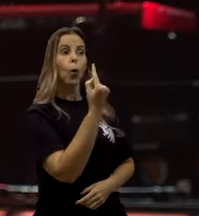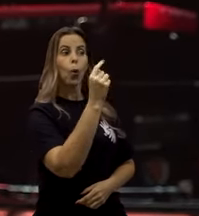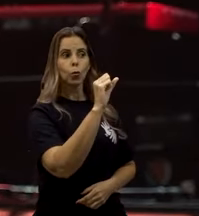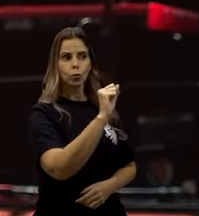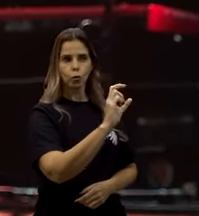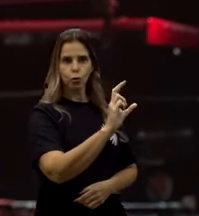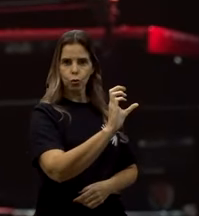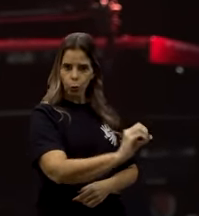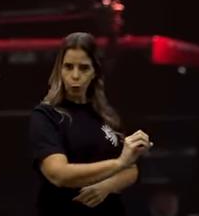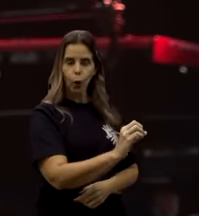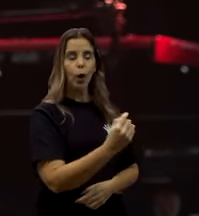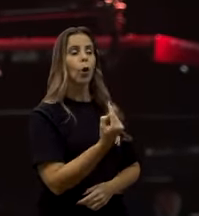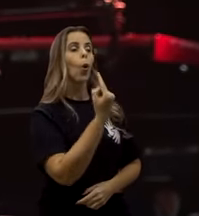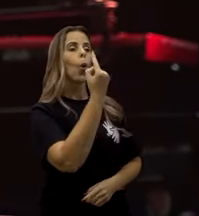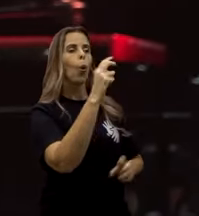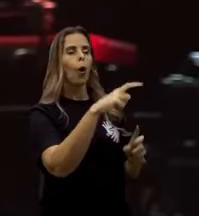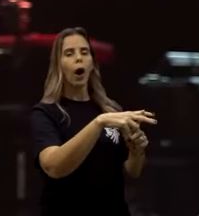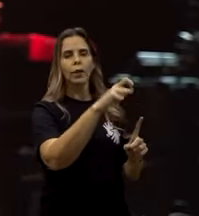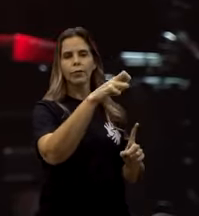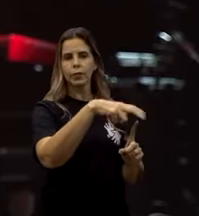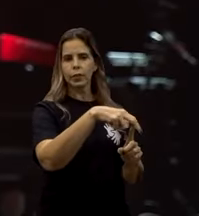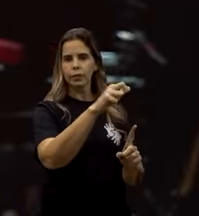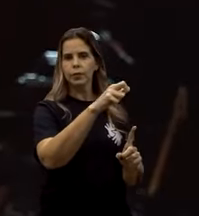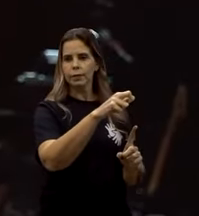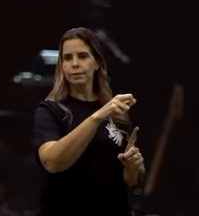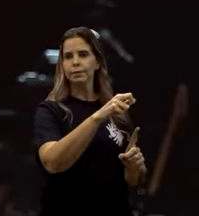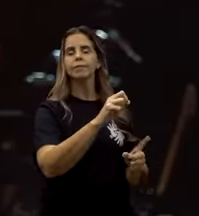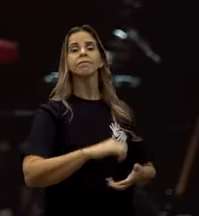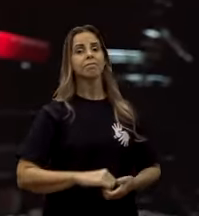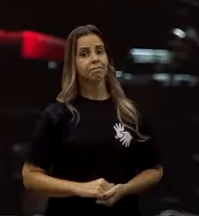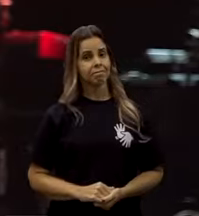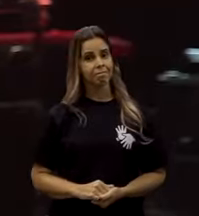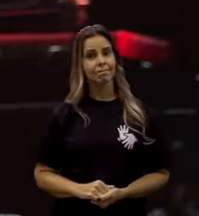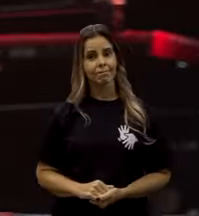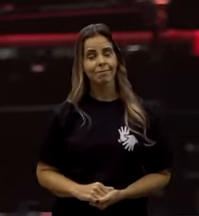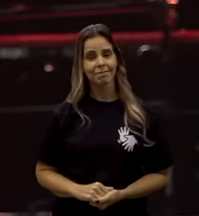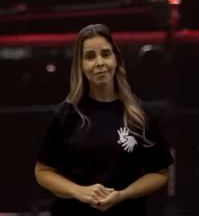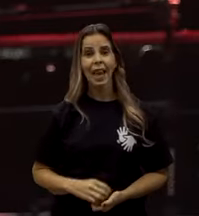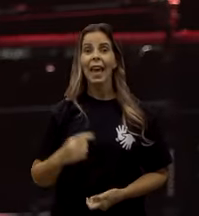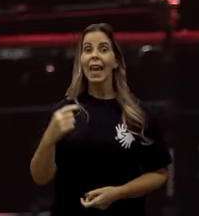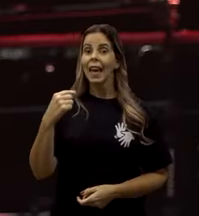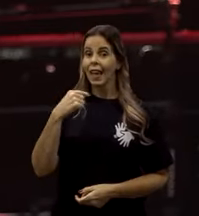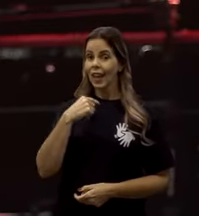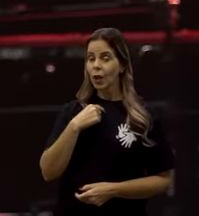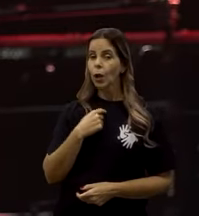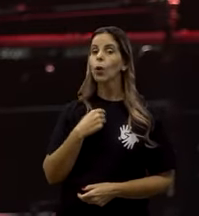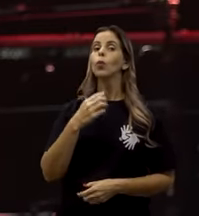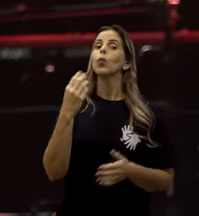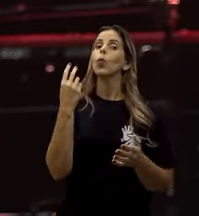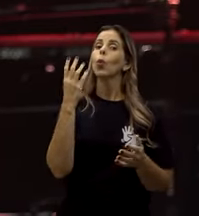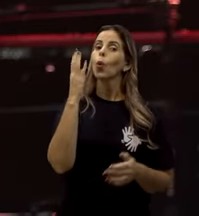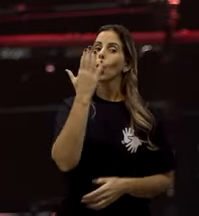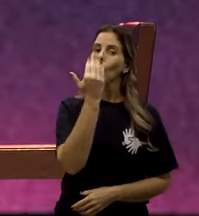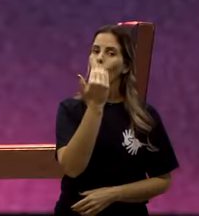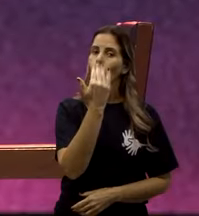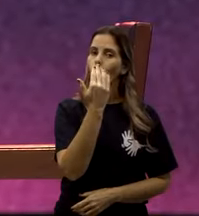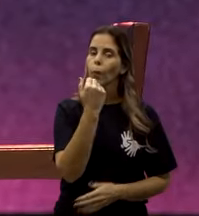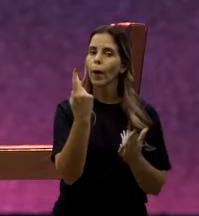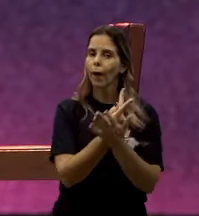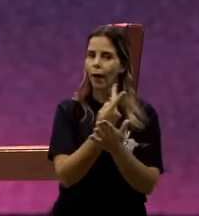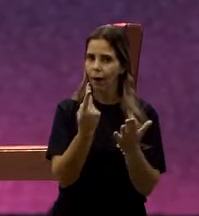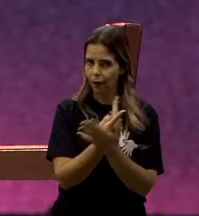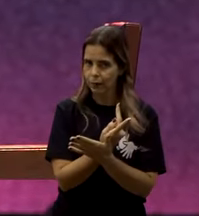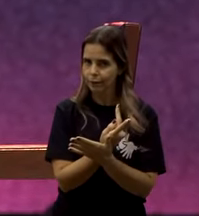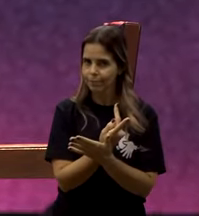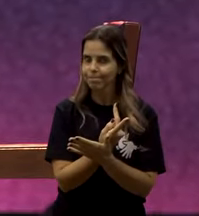dá pr você escolher alguma coisa eu não sou desse eu não como muito eu como errado Tem mais alguém que é assim levante a mão confesse teu pecado Hoje é Noite confessar pecado